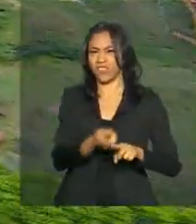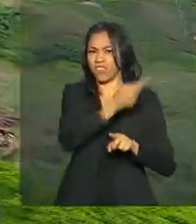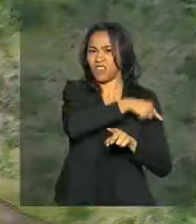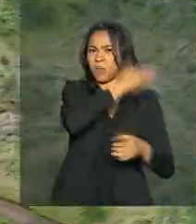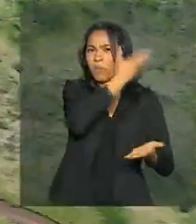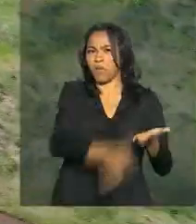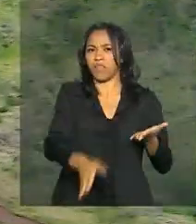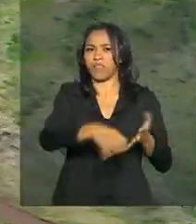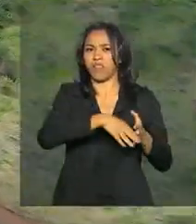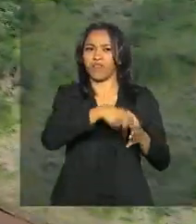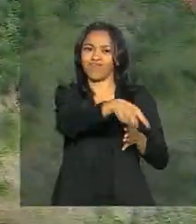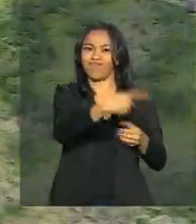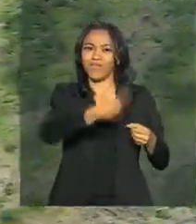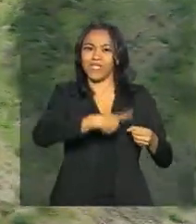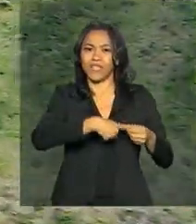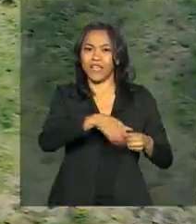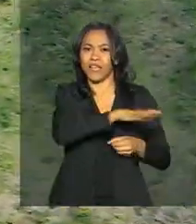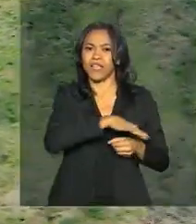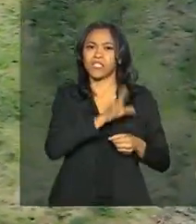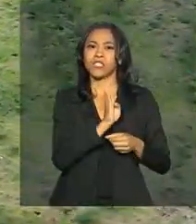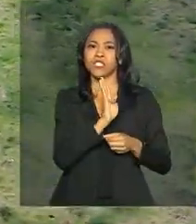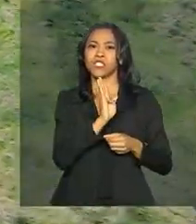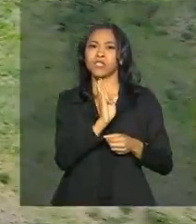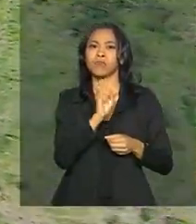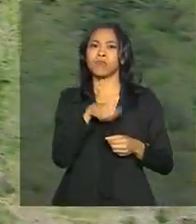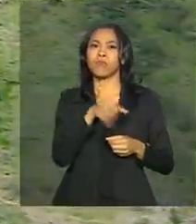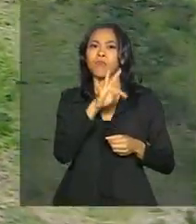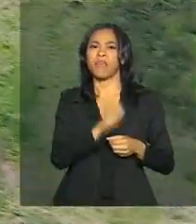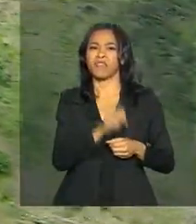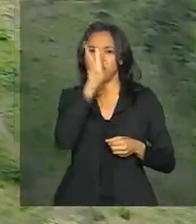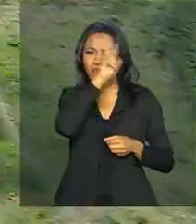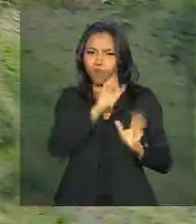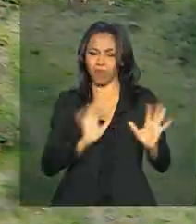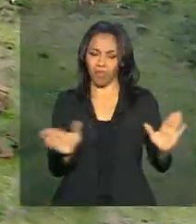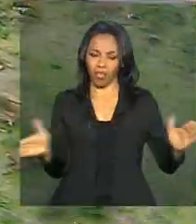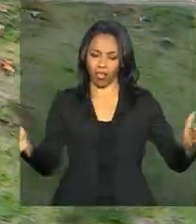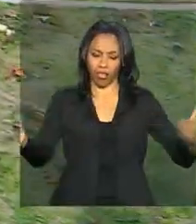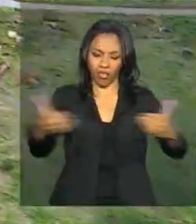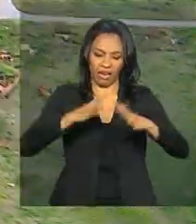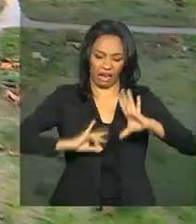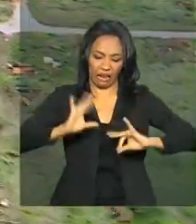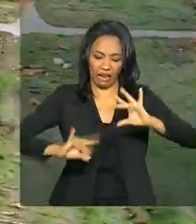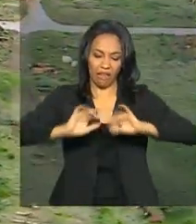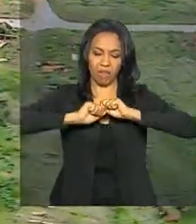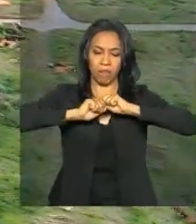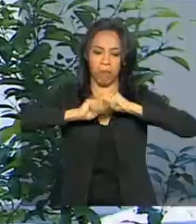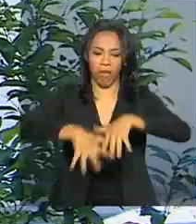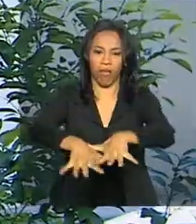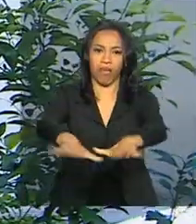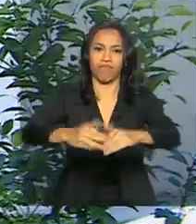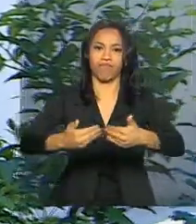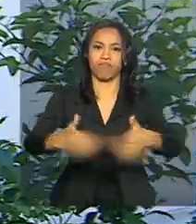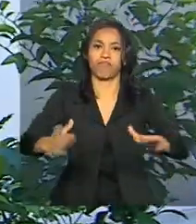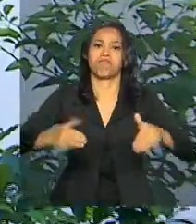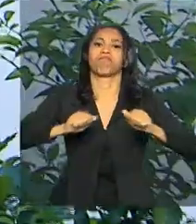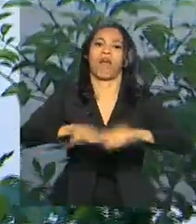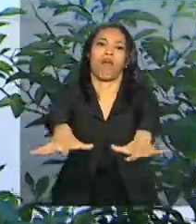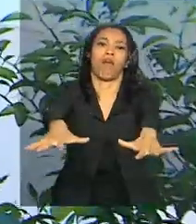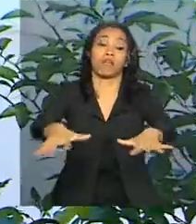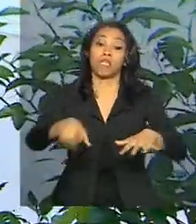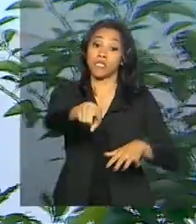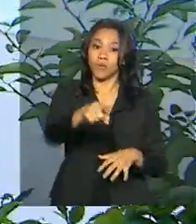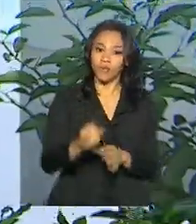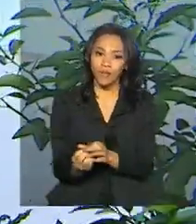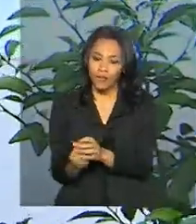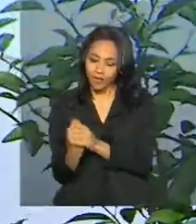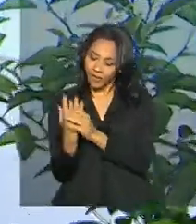Rodrigues, a comunidade mais atingida pela lama que vazou da barragem rompida de Fundão, da mineradora Samarco. Cada folha que